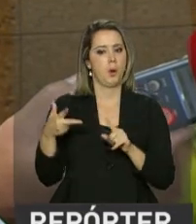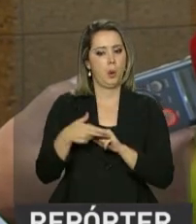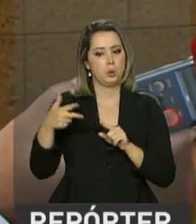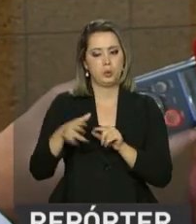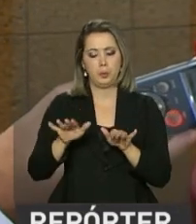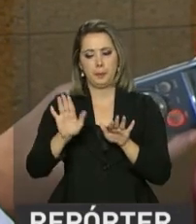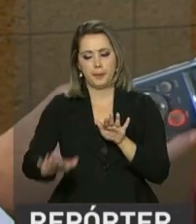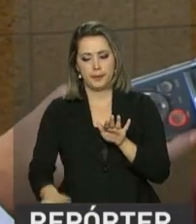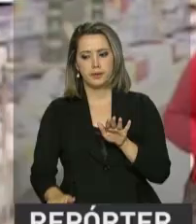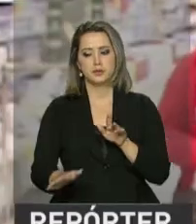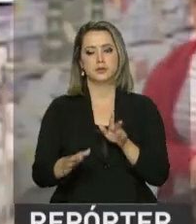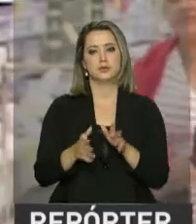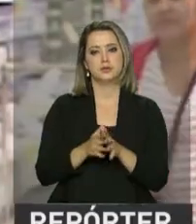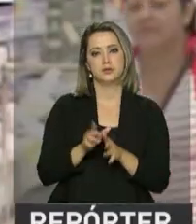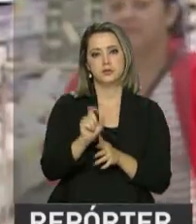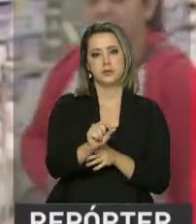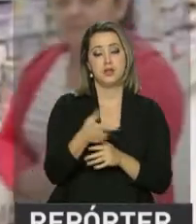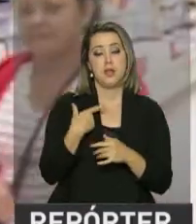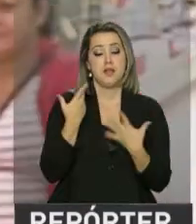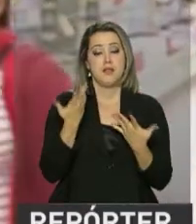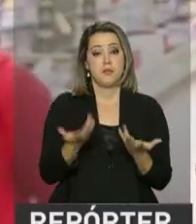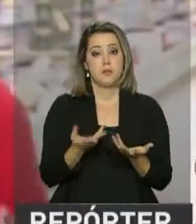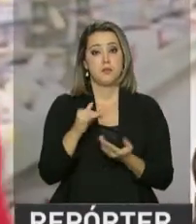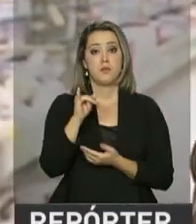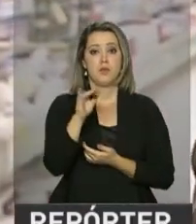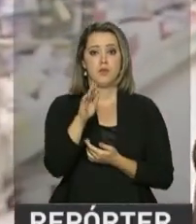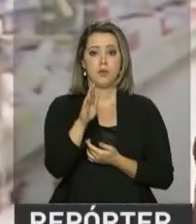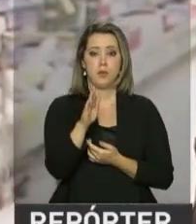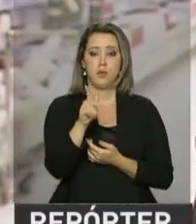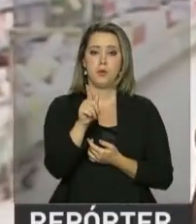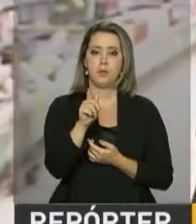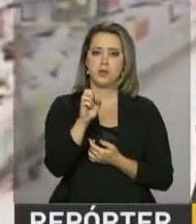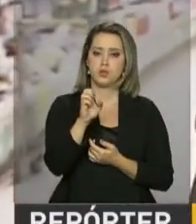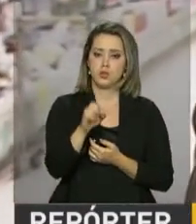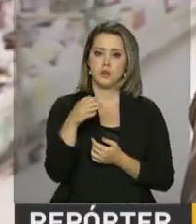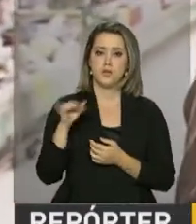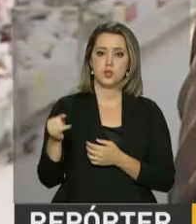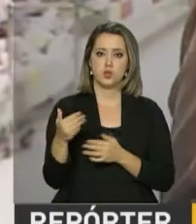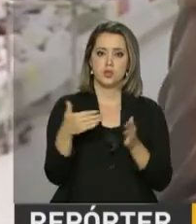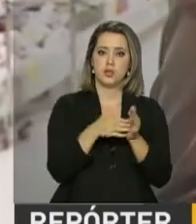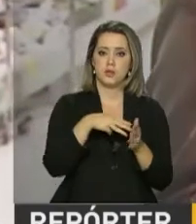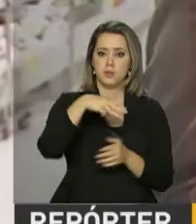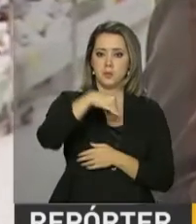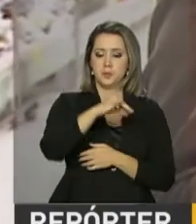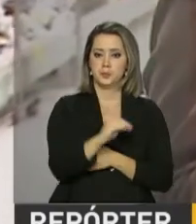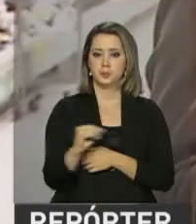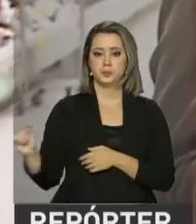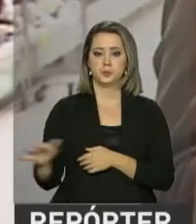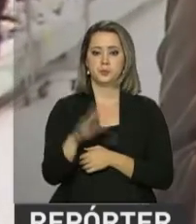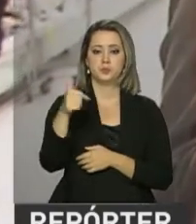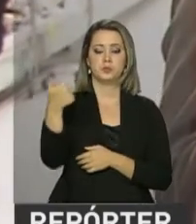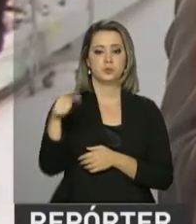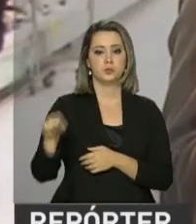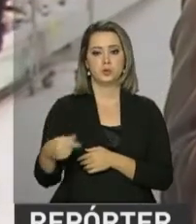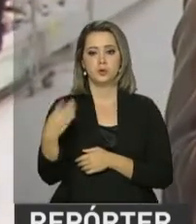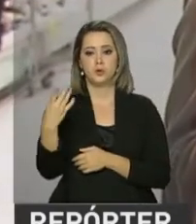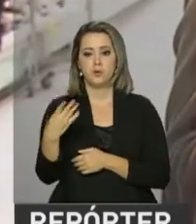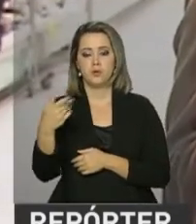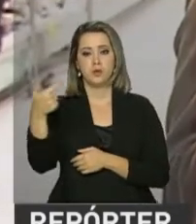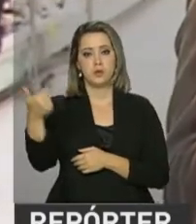estão até represando de acordo com os números do ibge é de janeiro a maio a inflação foi de 1,42 por cento